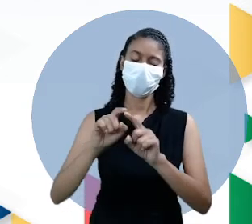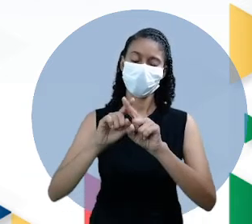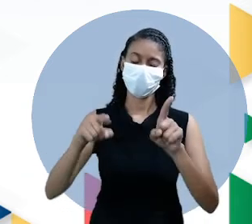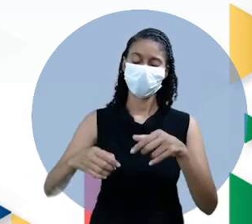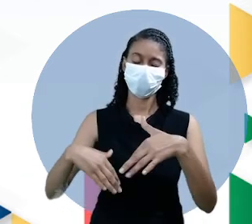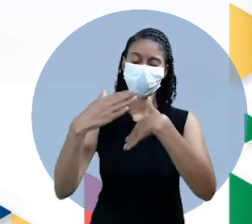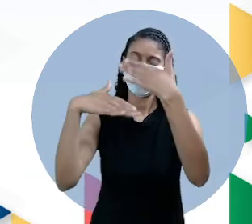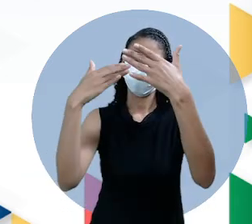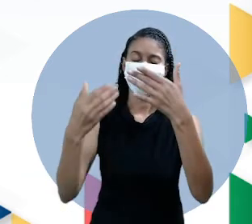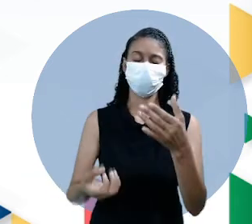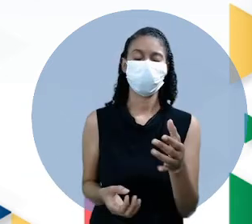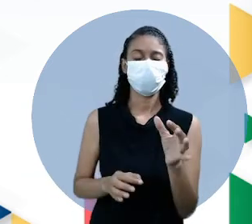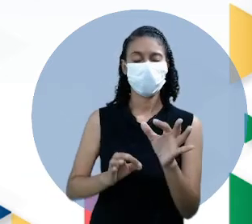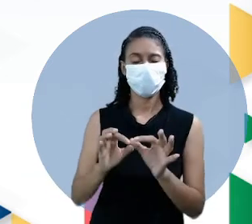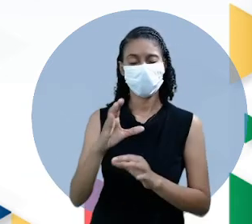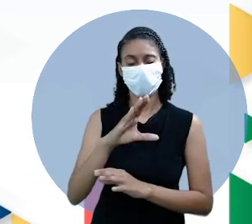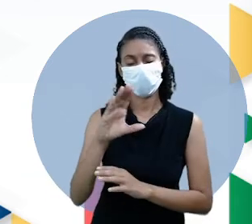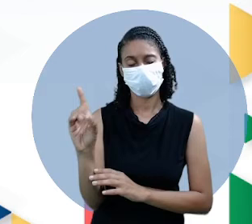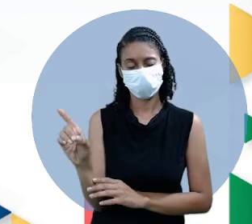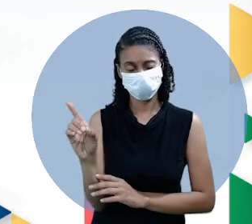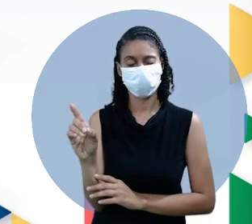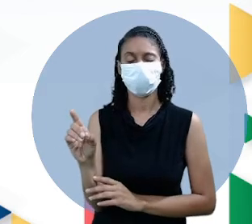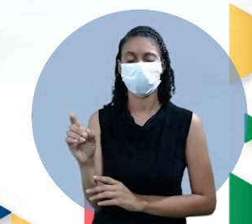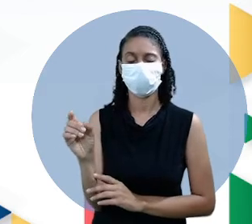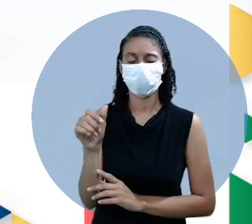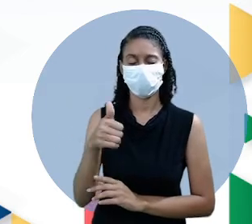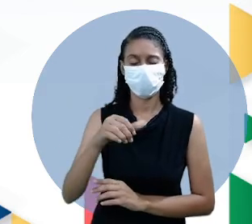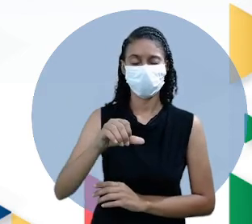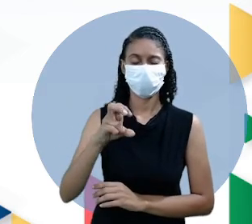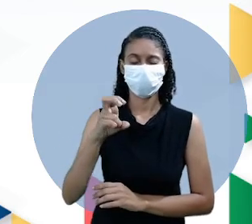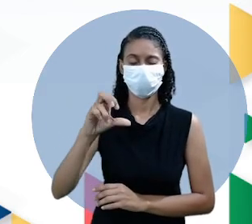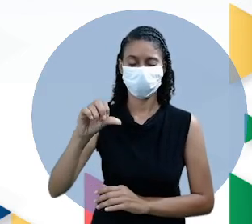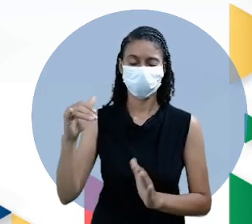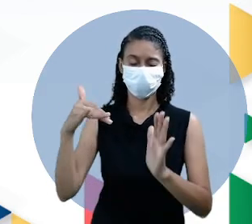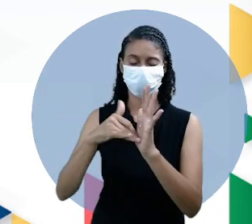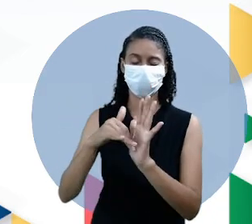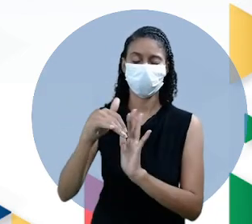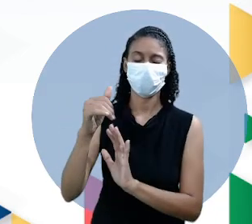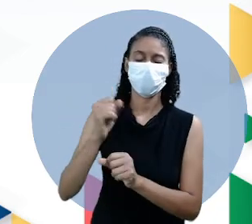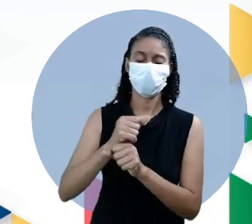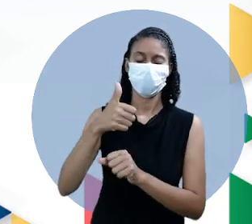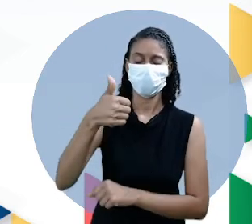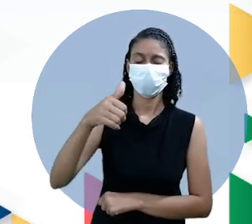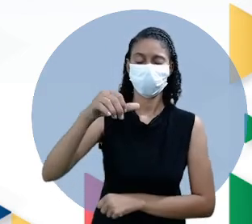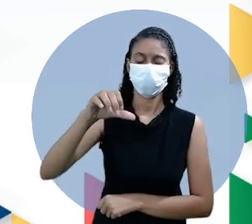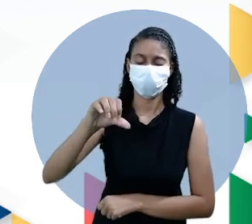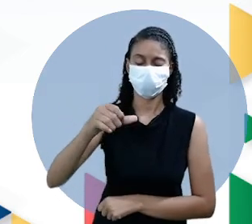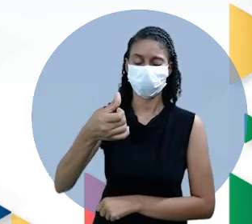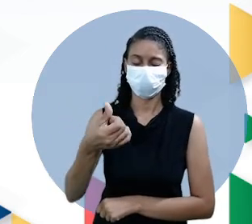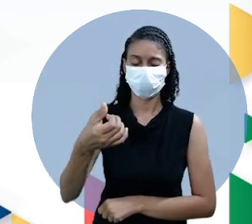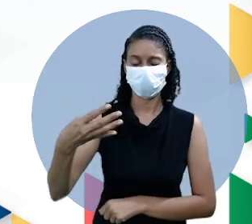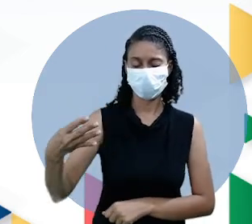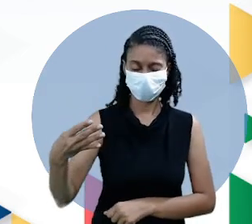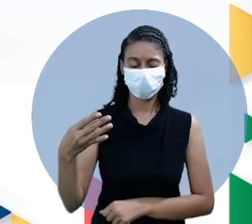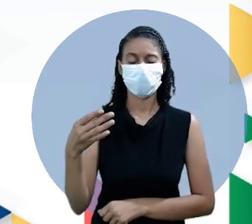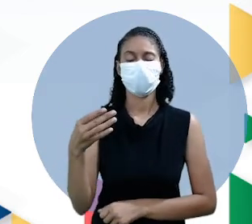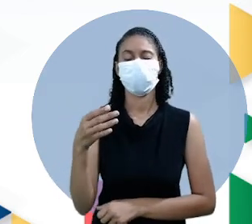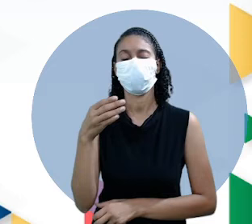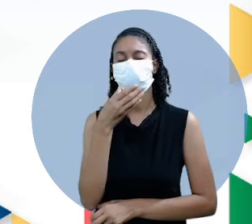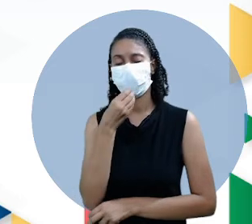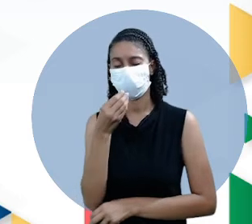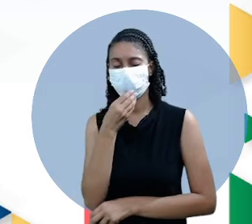da região Nordeste. Então, de 1959 até 1964, Celso Furtado foi o